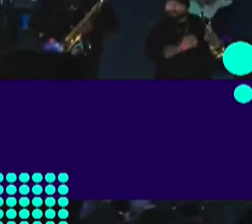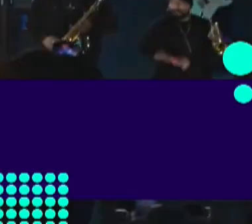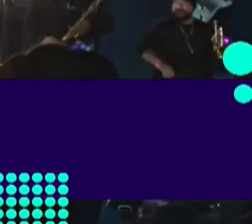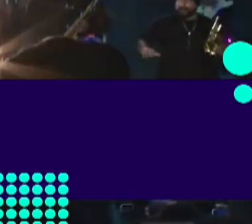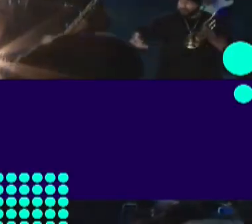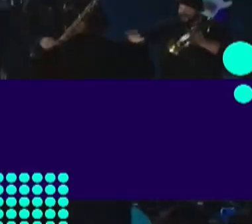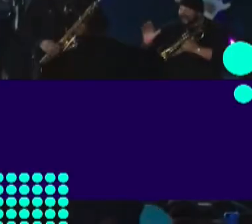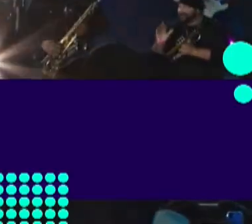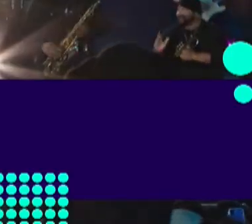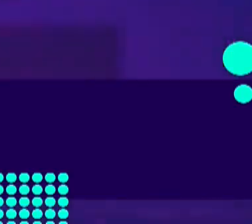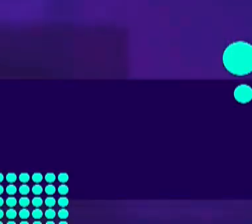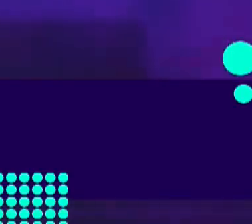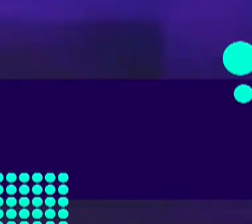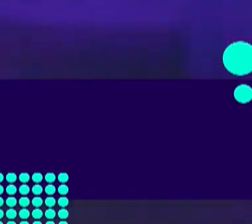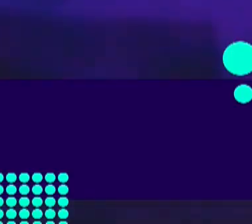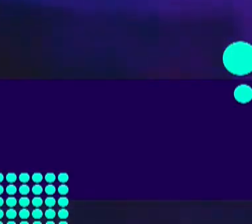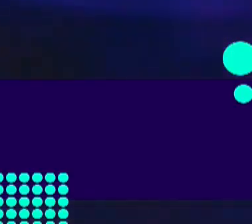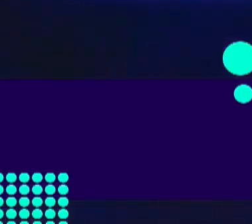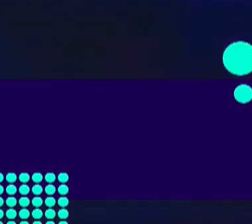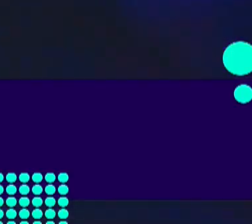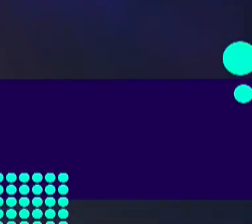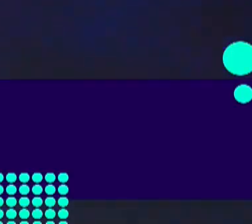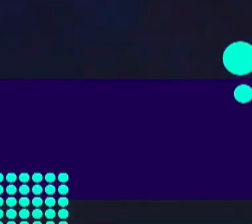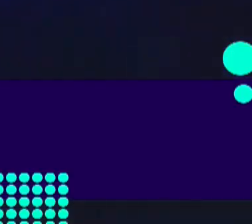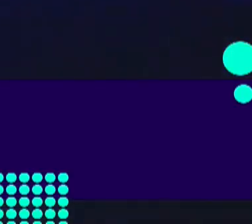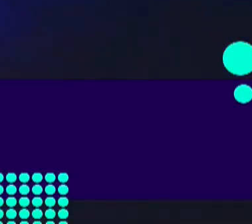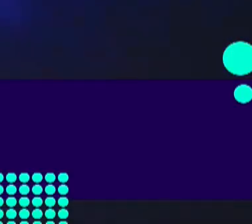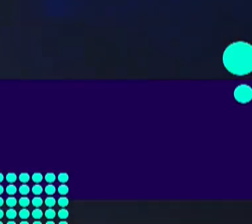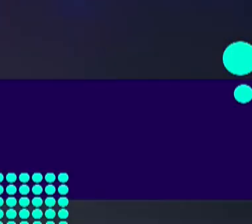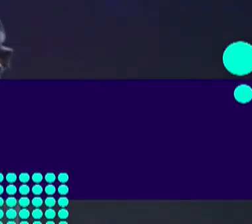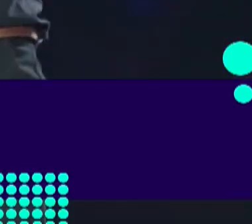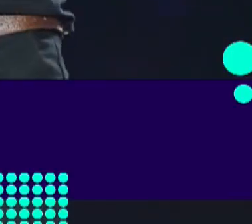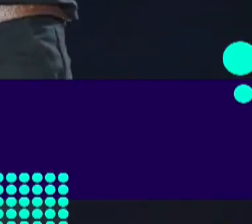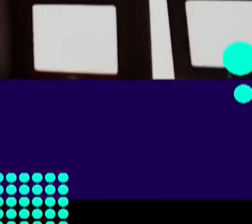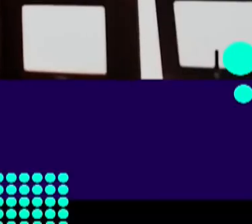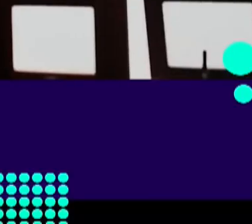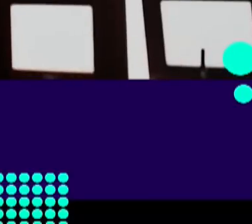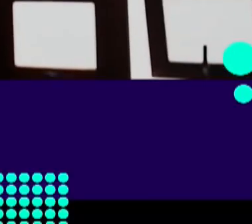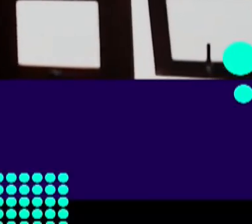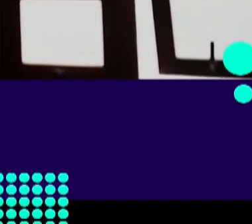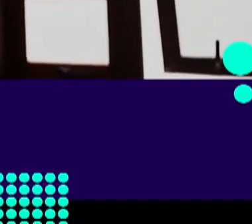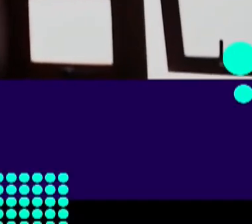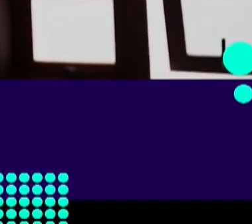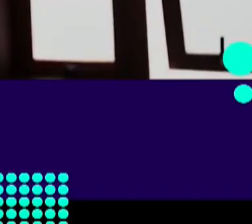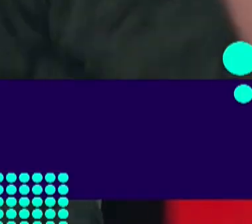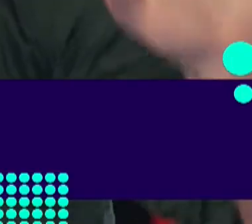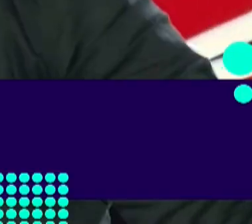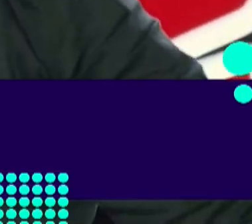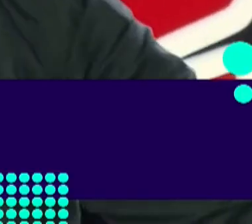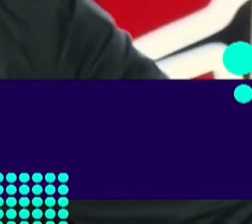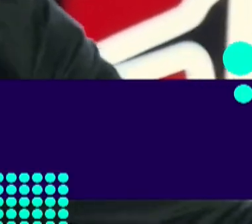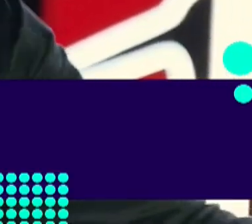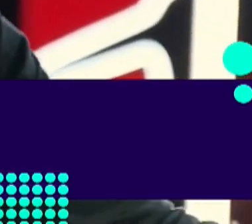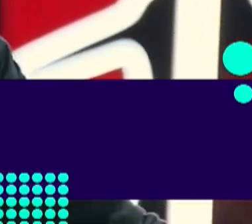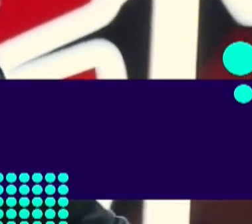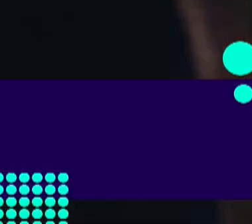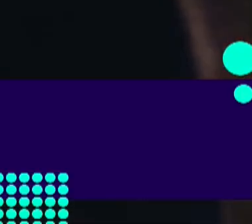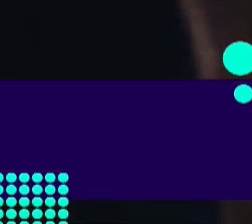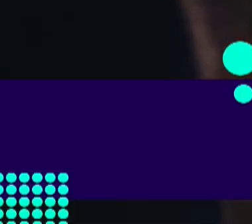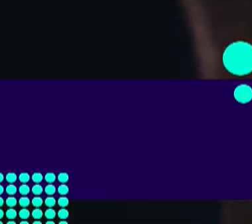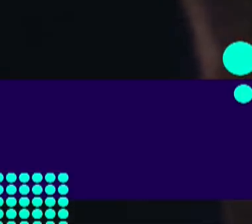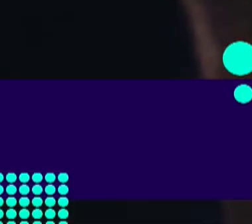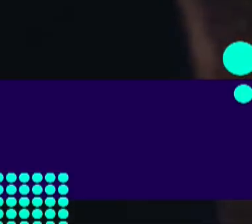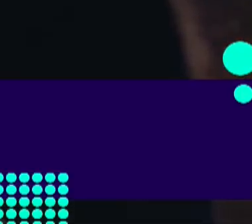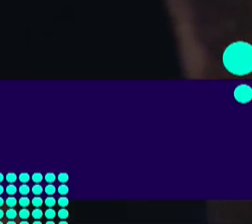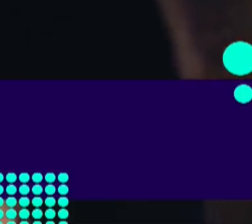Moleque. Já no sábado, as atrações ficam por conta de Natanzinho Lima e Eles Justos. No domingo é dia de